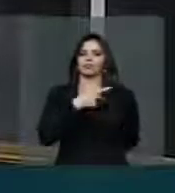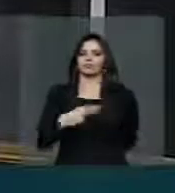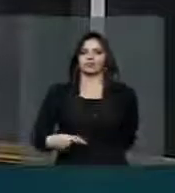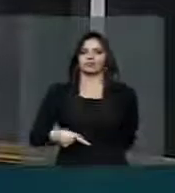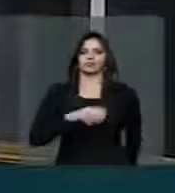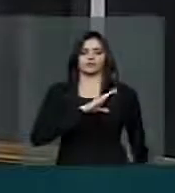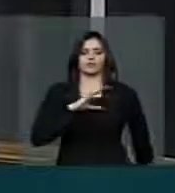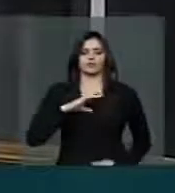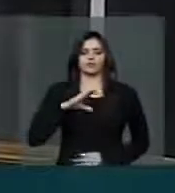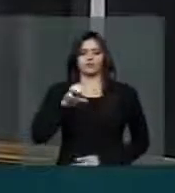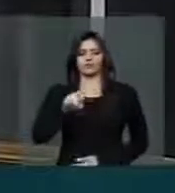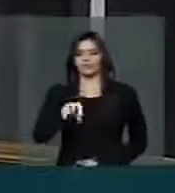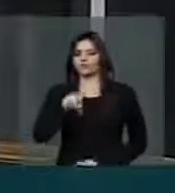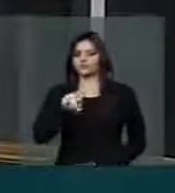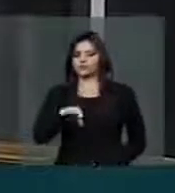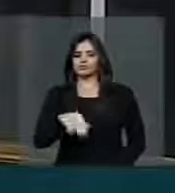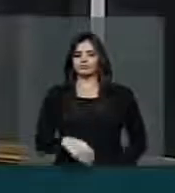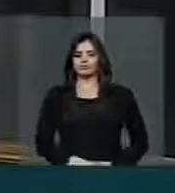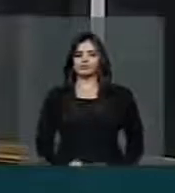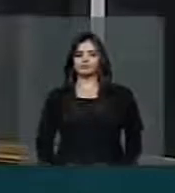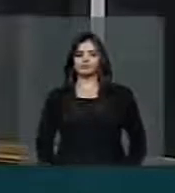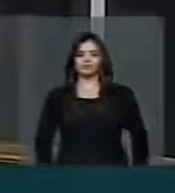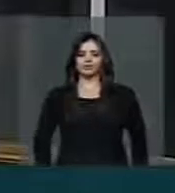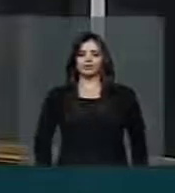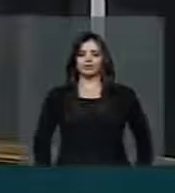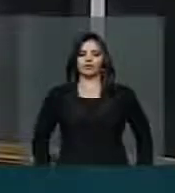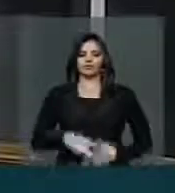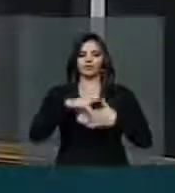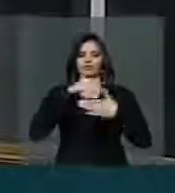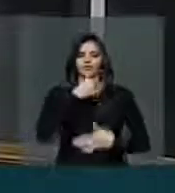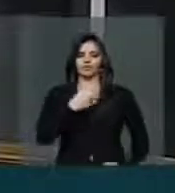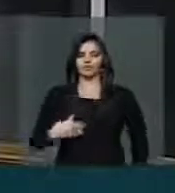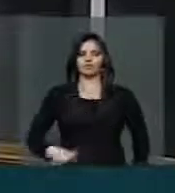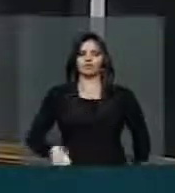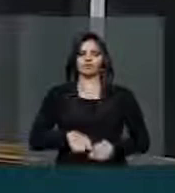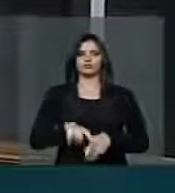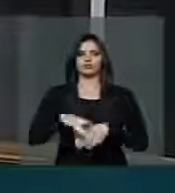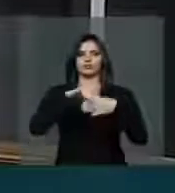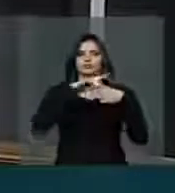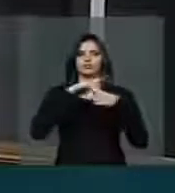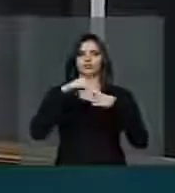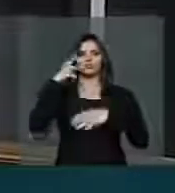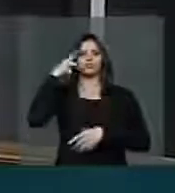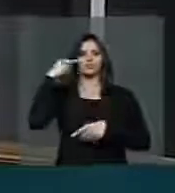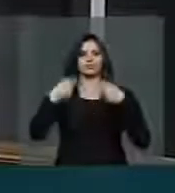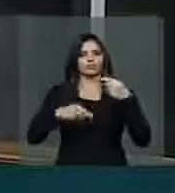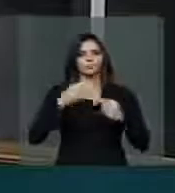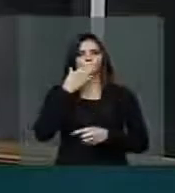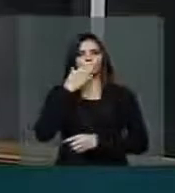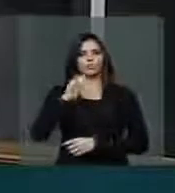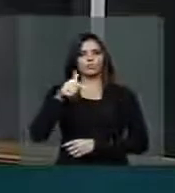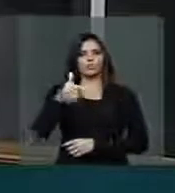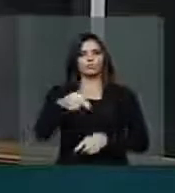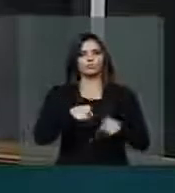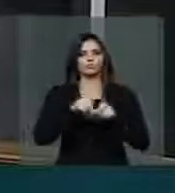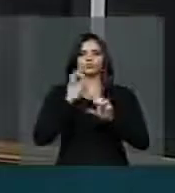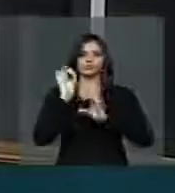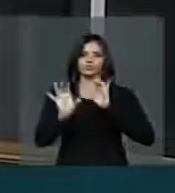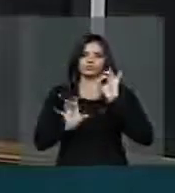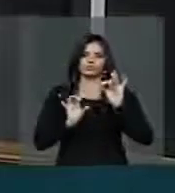da Comissão de Educação, ao líder do governo e às demais lideranças partidárias, especialmente